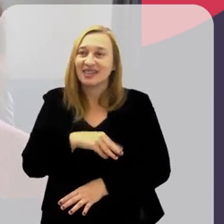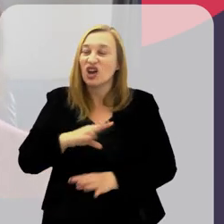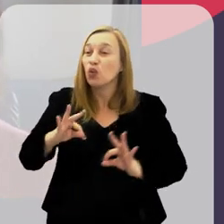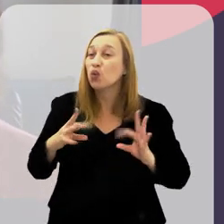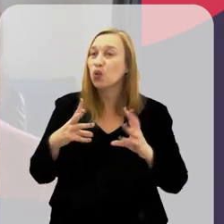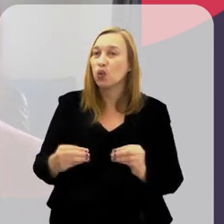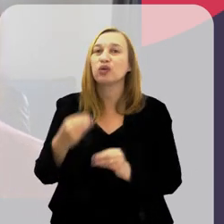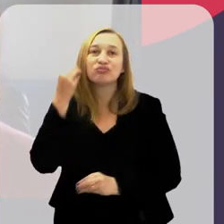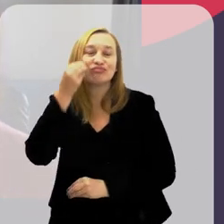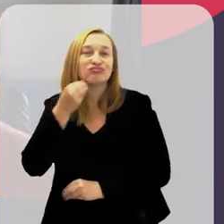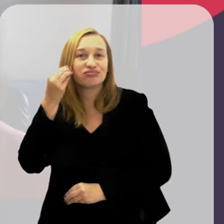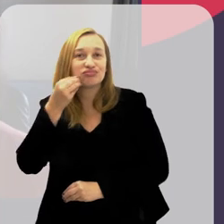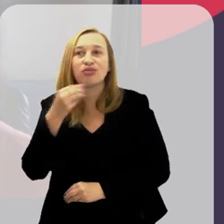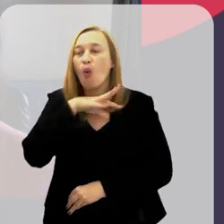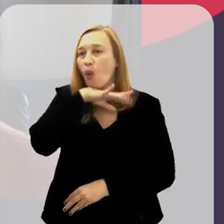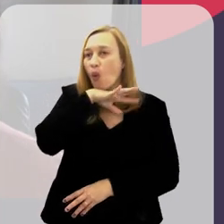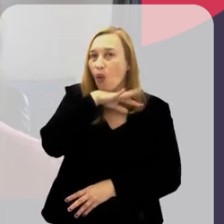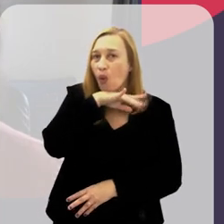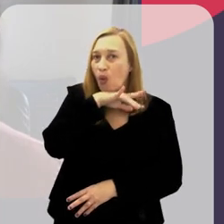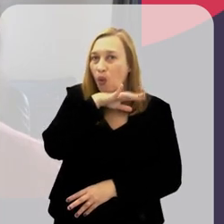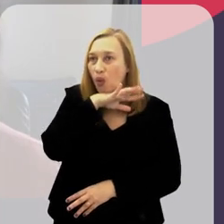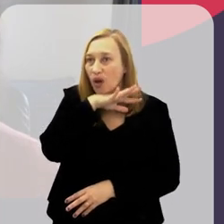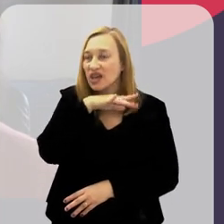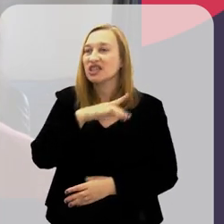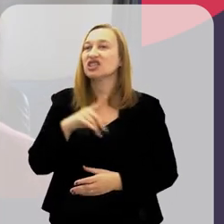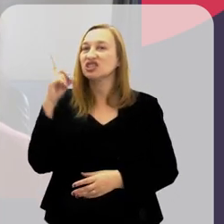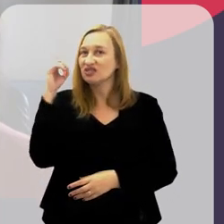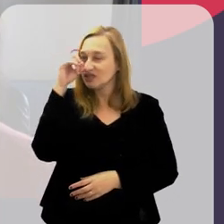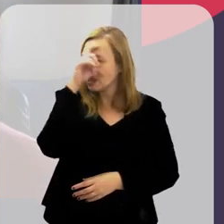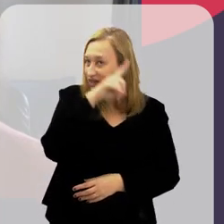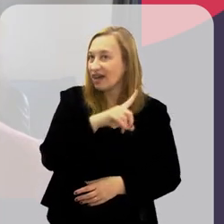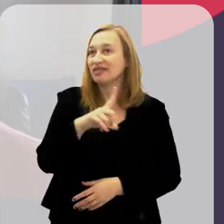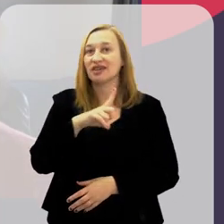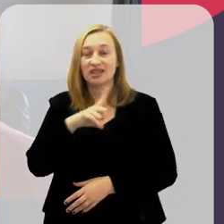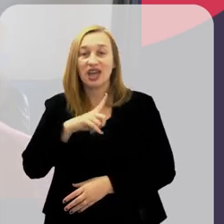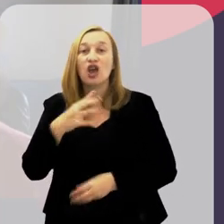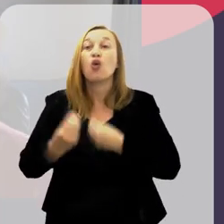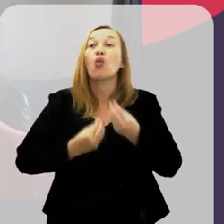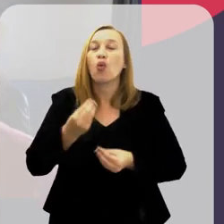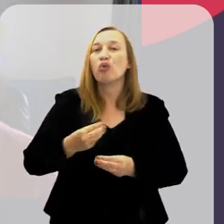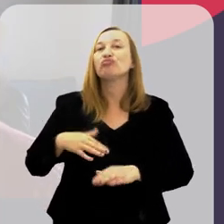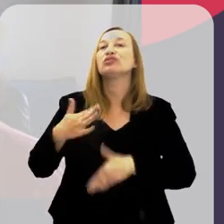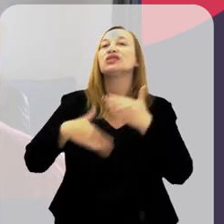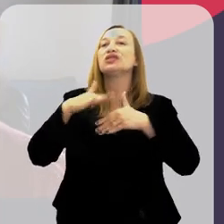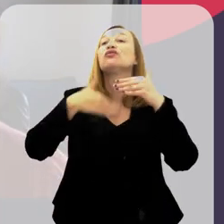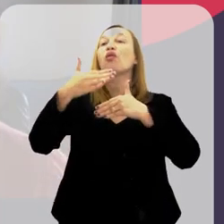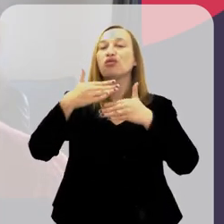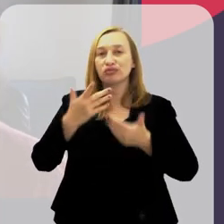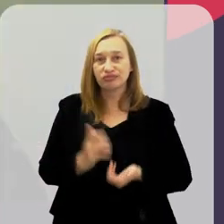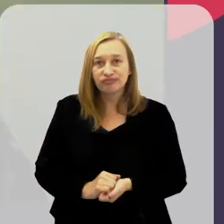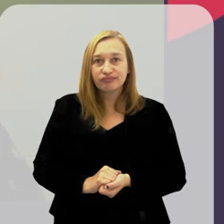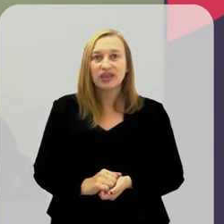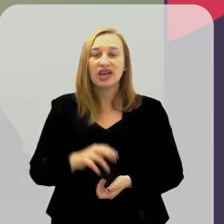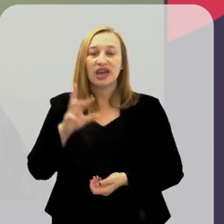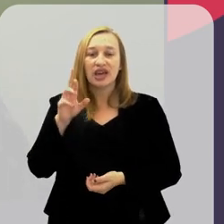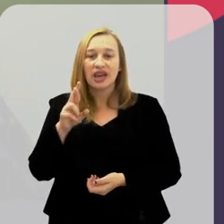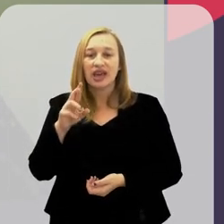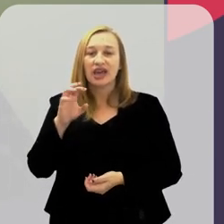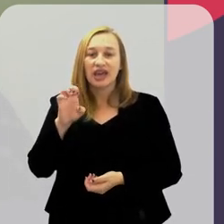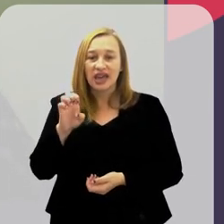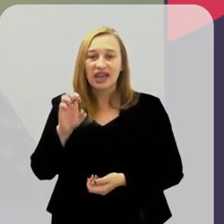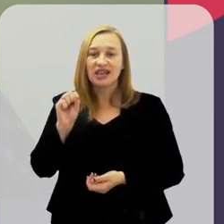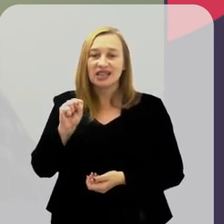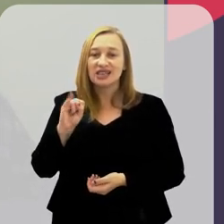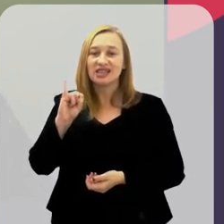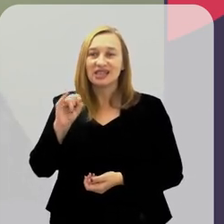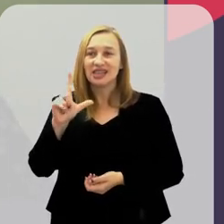matemática, apesar de todas as experiências ruins, apesar das dificuldades que ele tem. Como é que eu desenvolvo essa